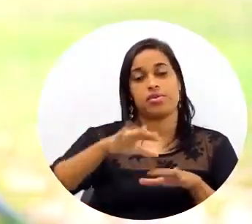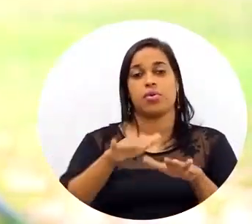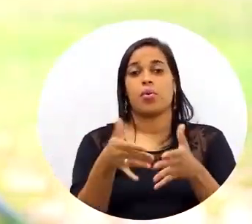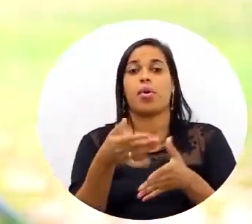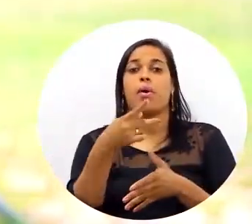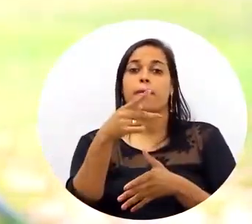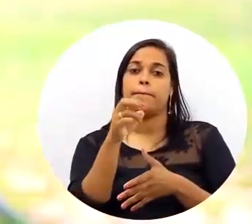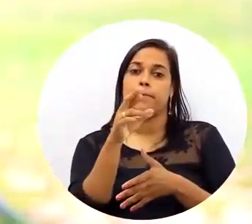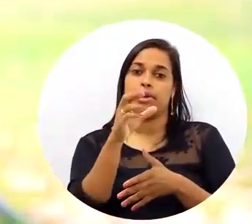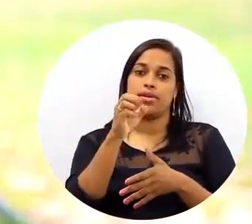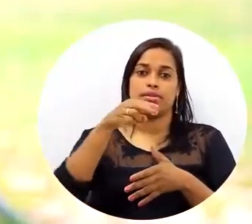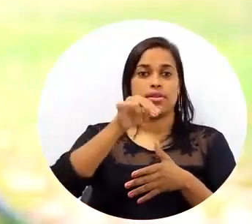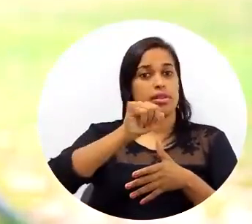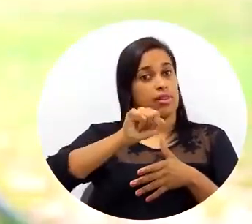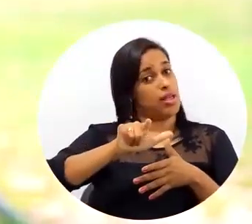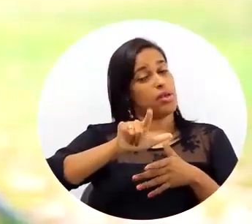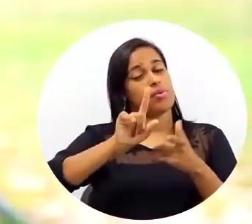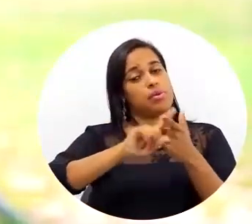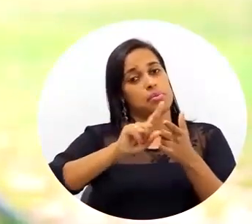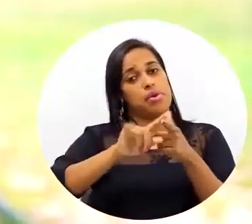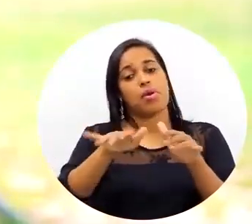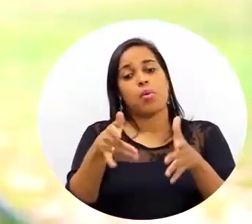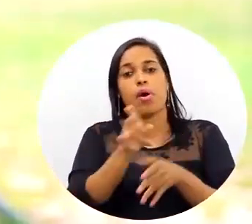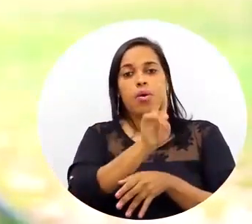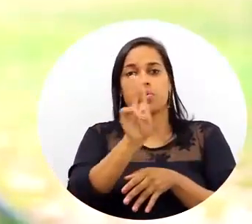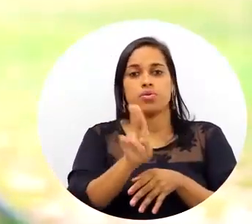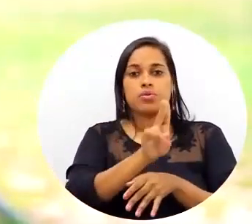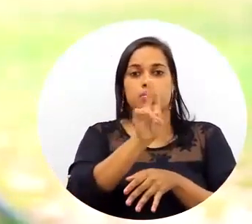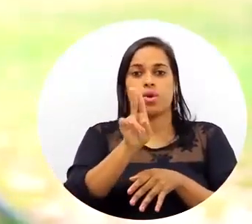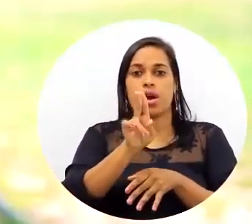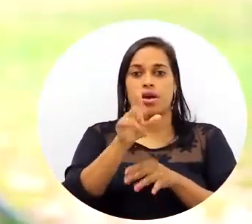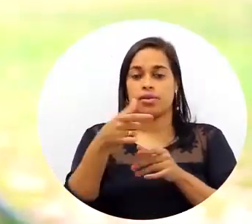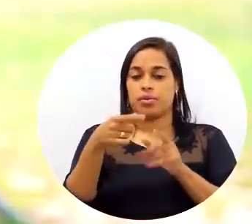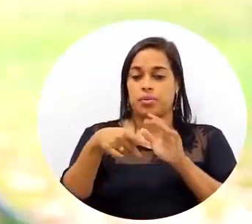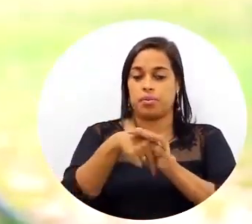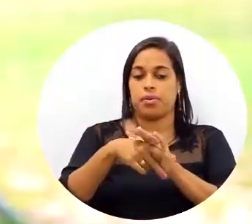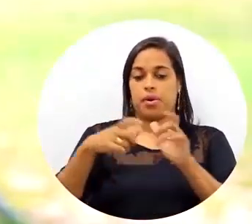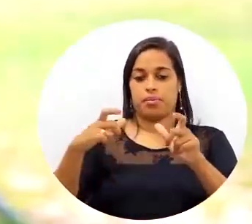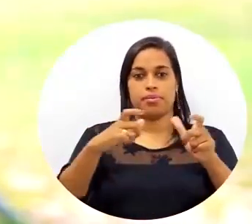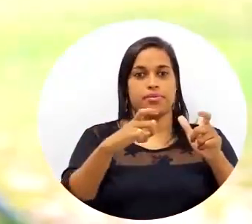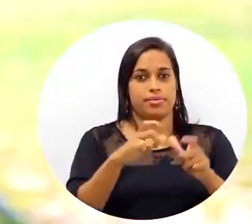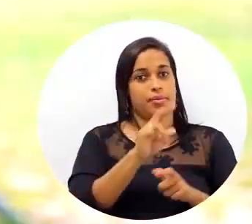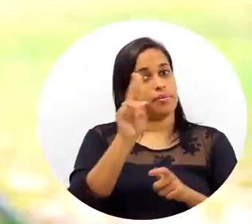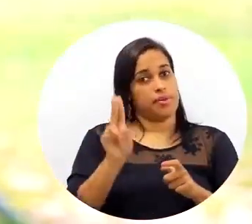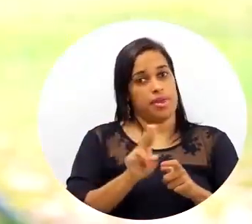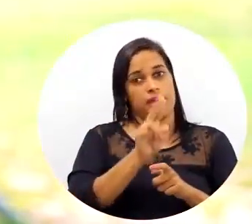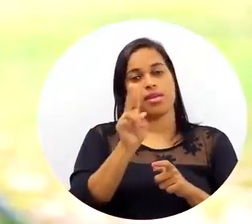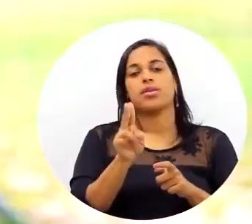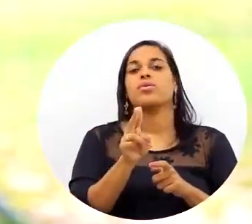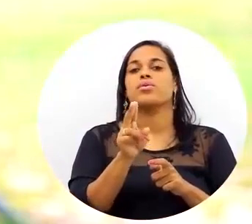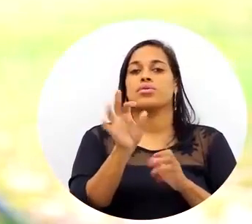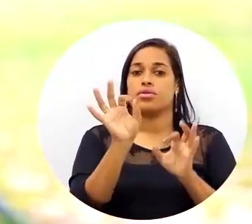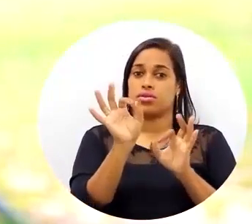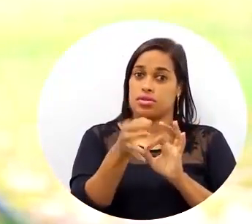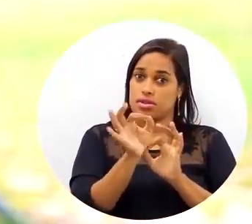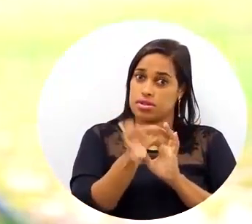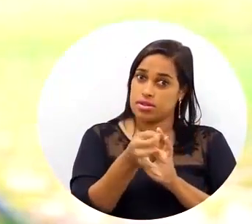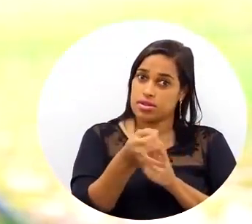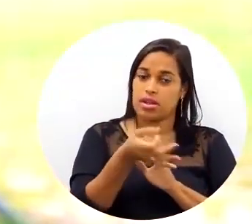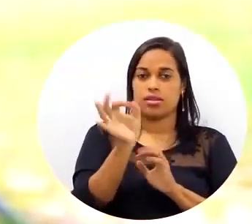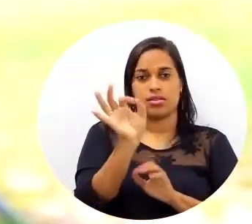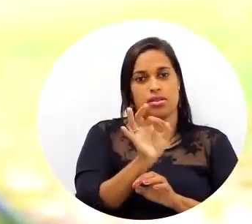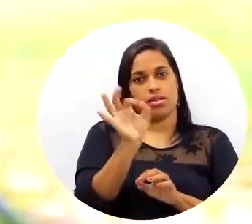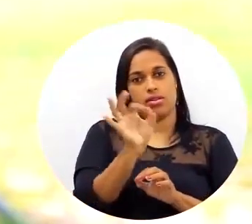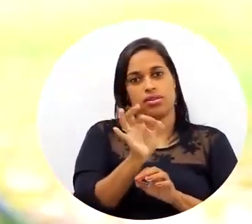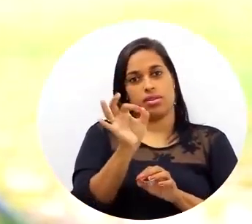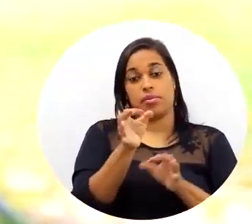deve utilizar, qual percentil que a gente deve considerar, e para qual usuário a gente deve projetar, para que a gente utilize